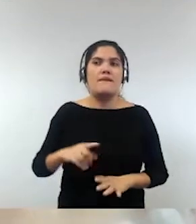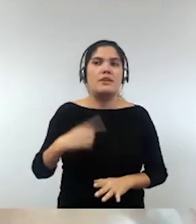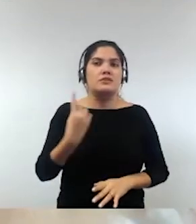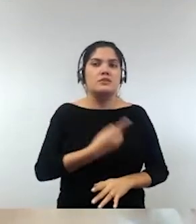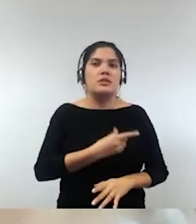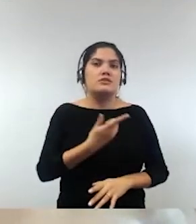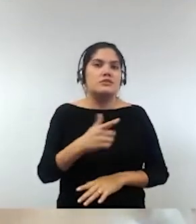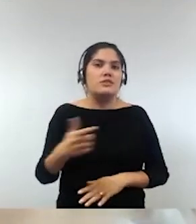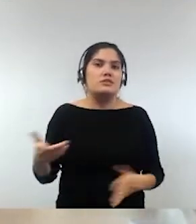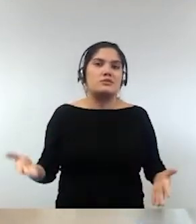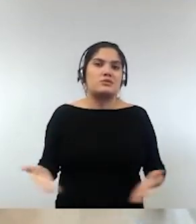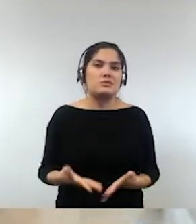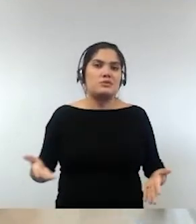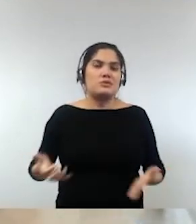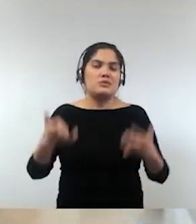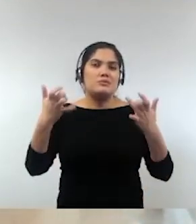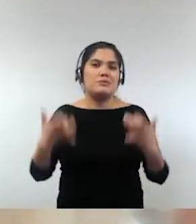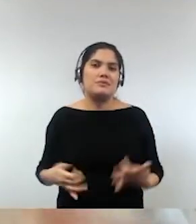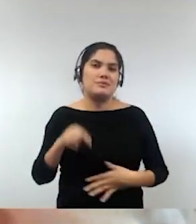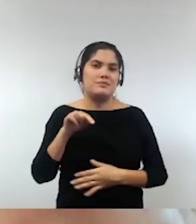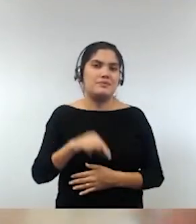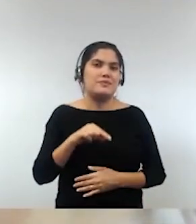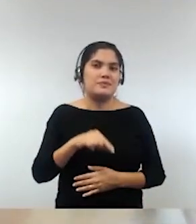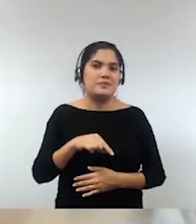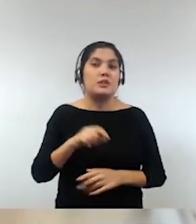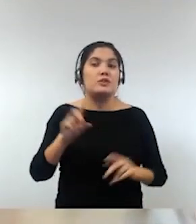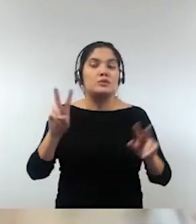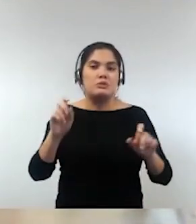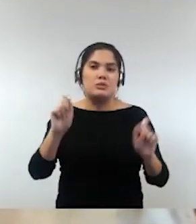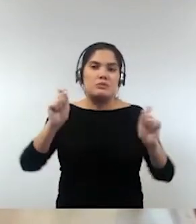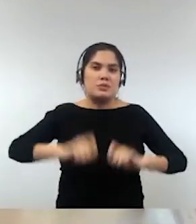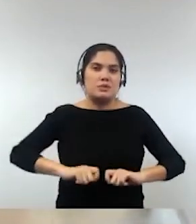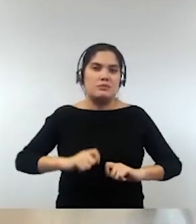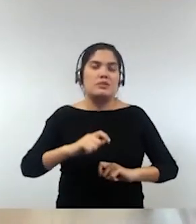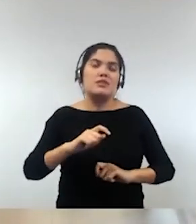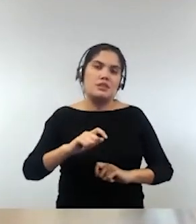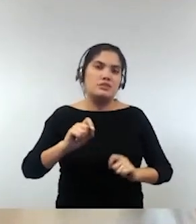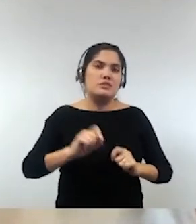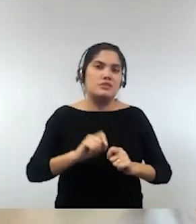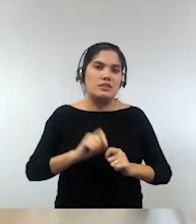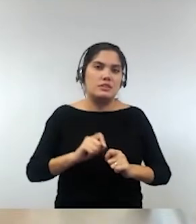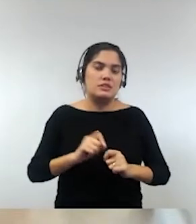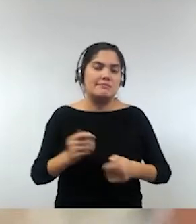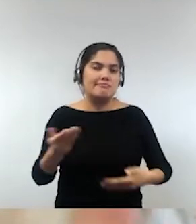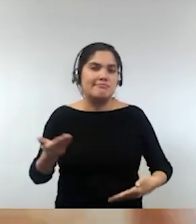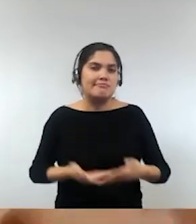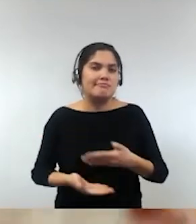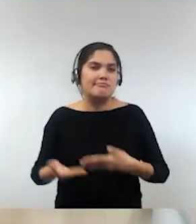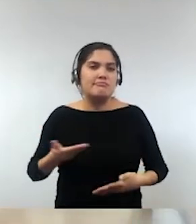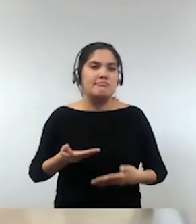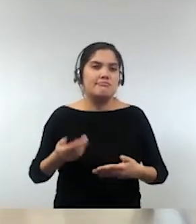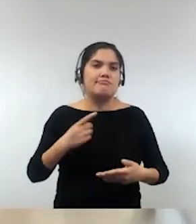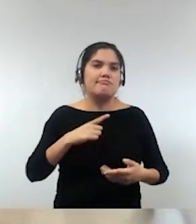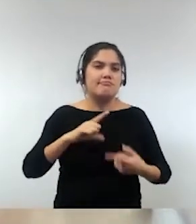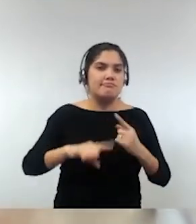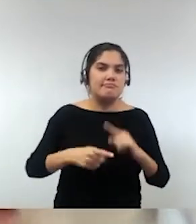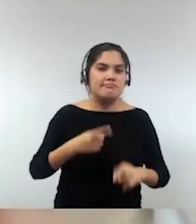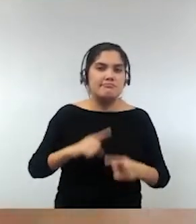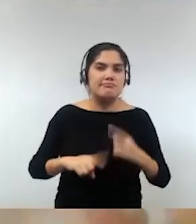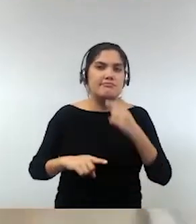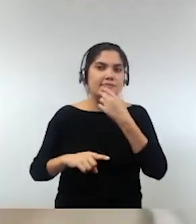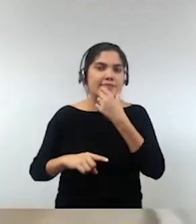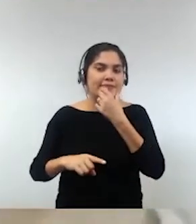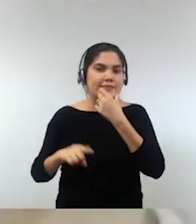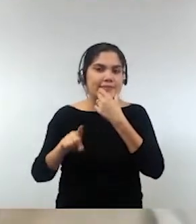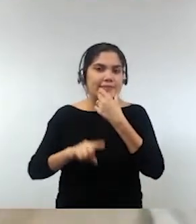hoje aqui falando sobre isso, sobre essa possibilidade de fazer uma mediação, uma negociação